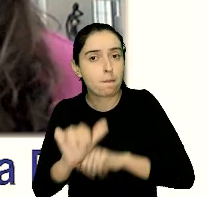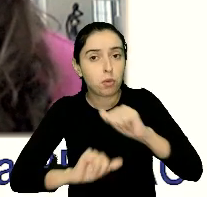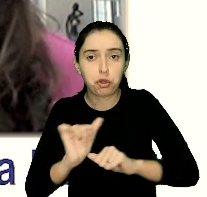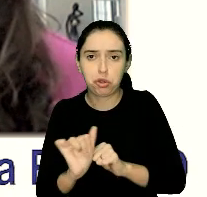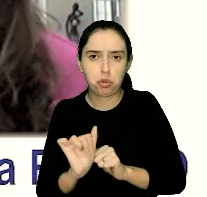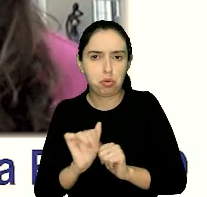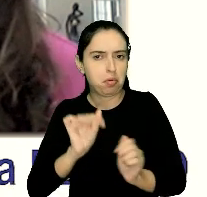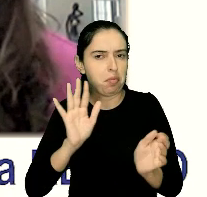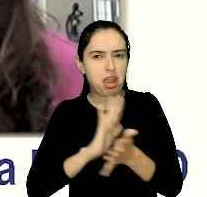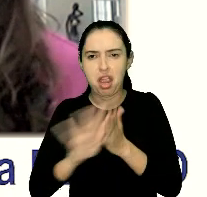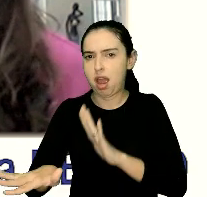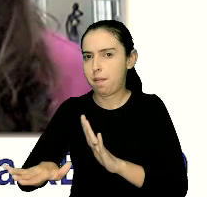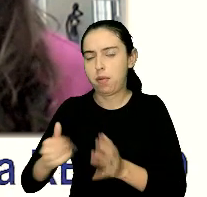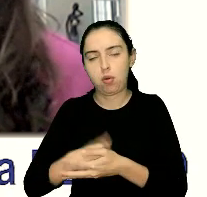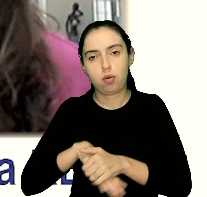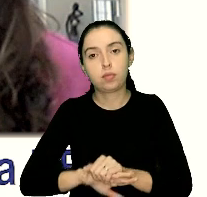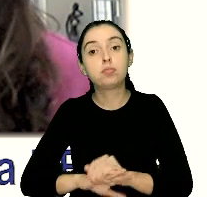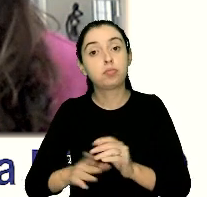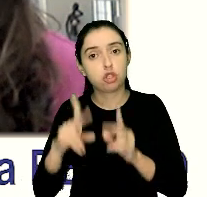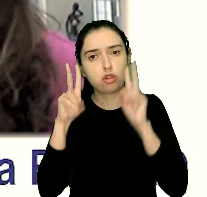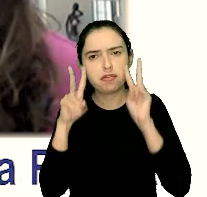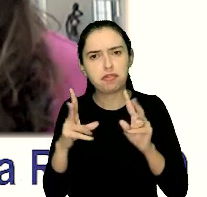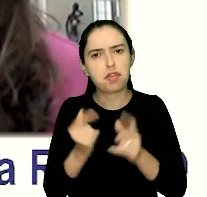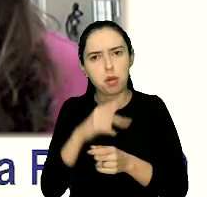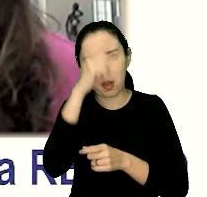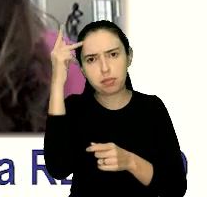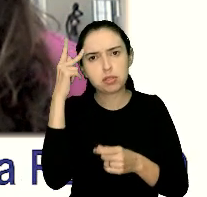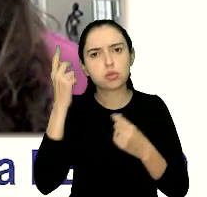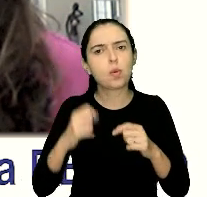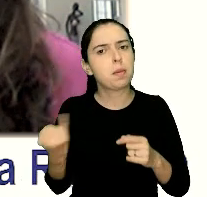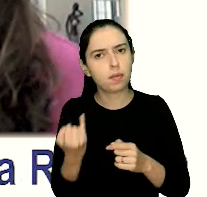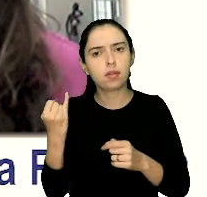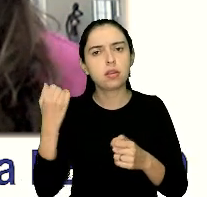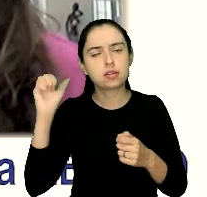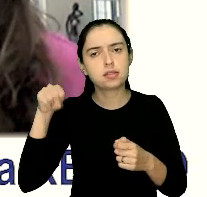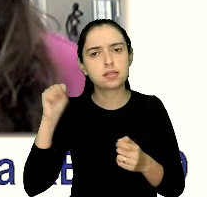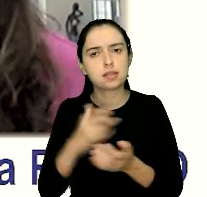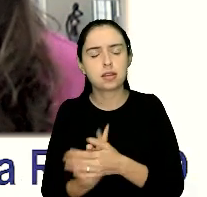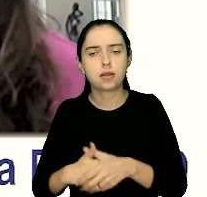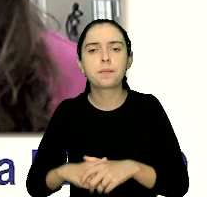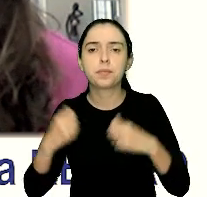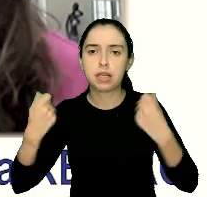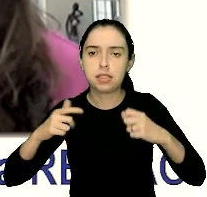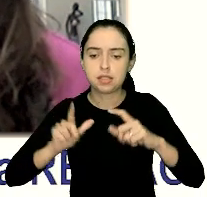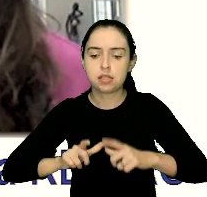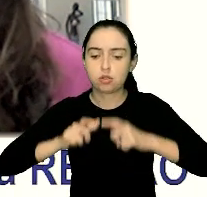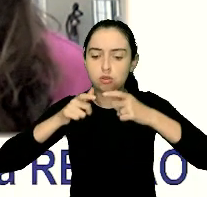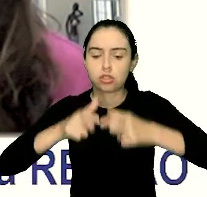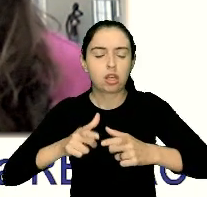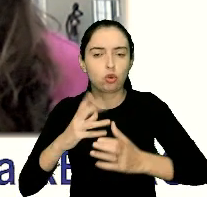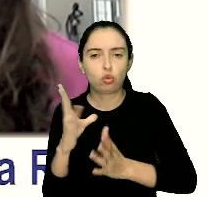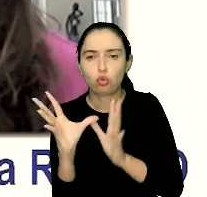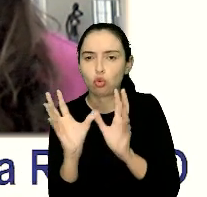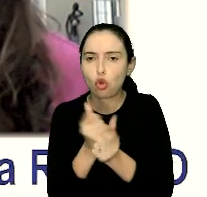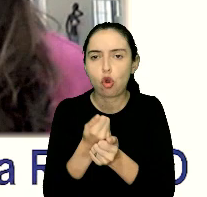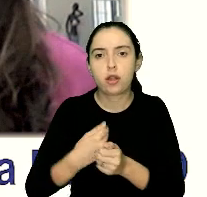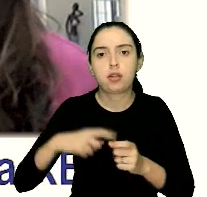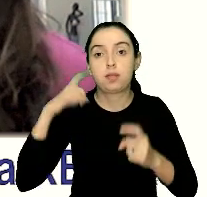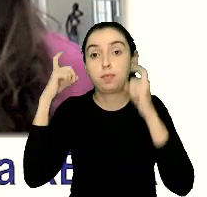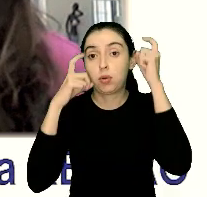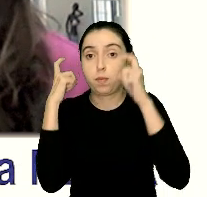é o que há de mais importante e ele tem que estar no centro de toda a preocupação de uma